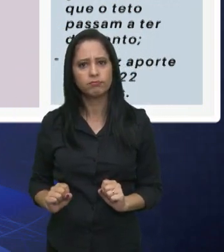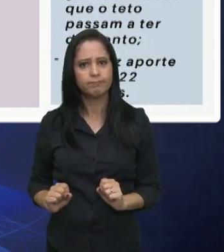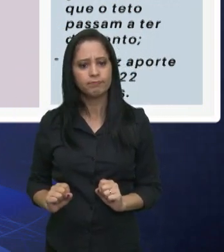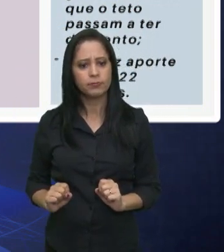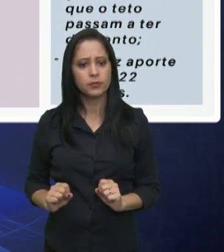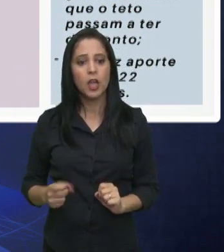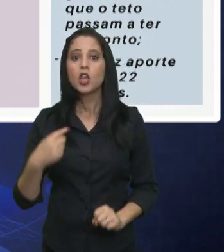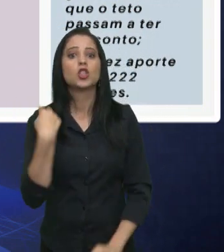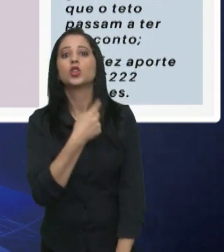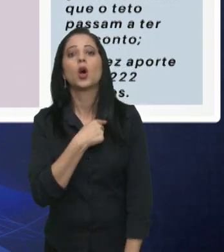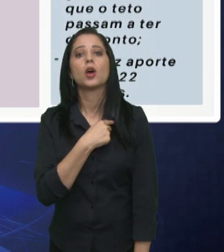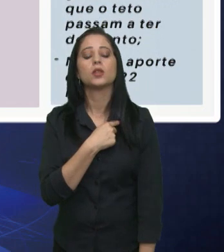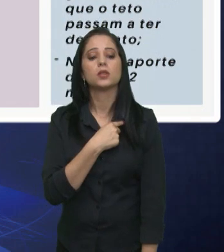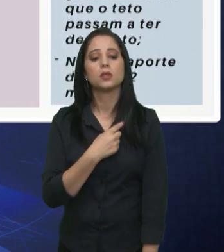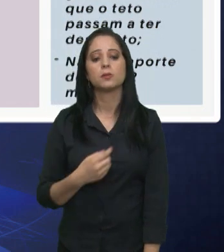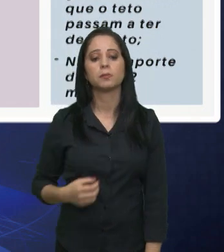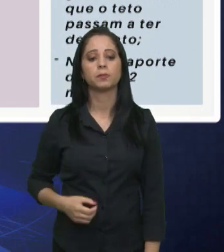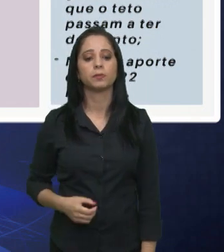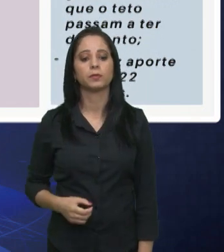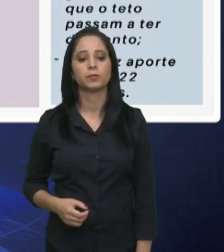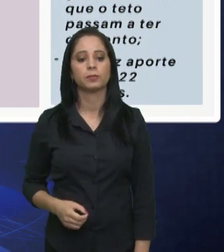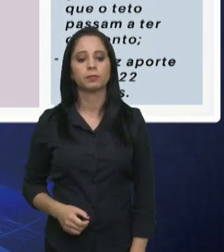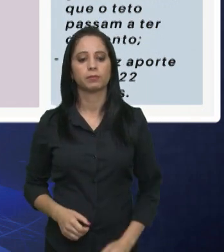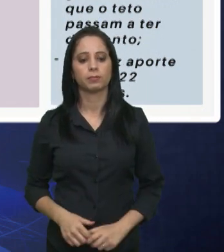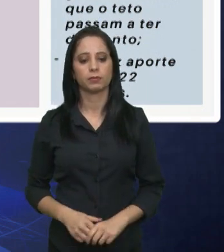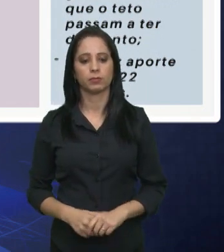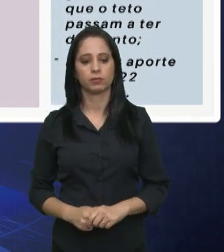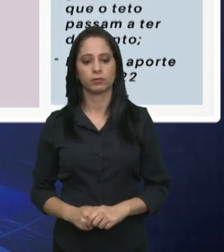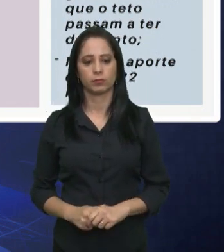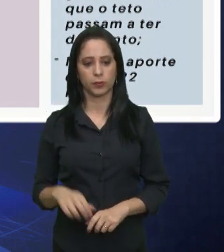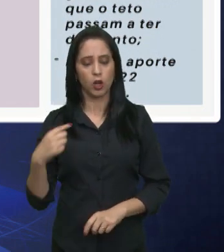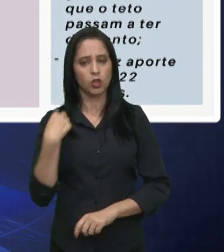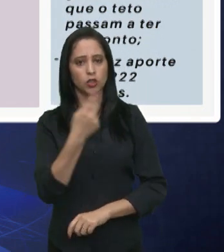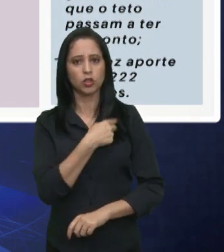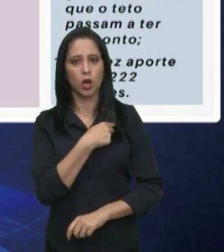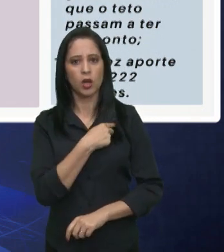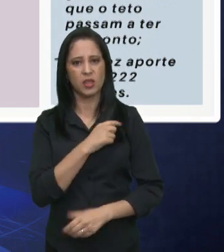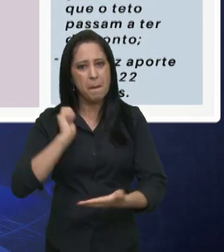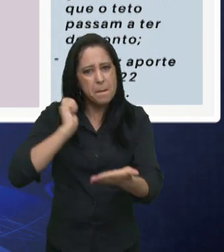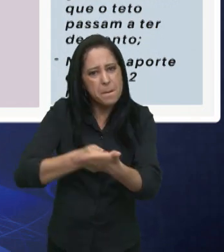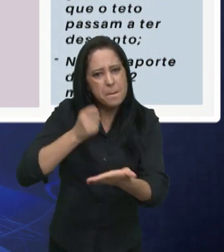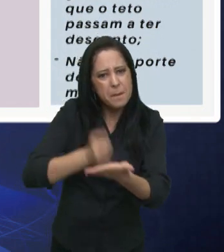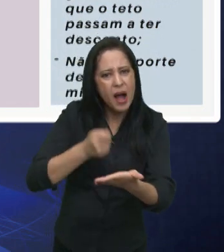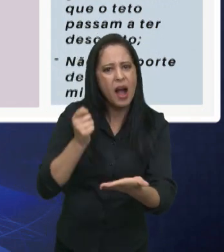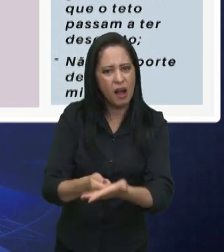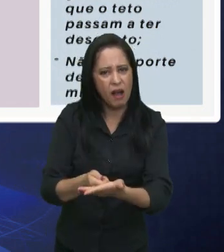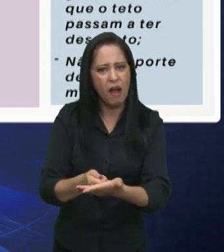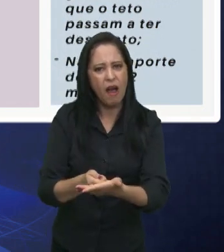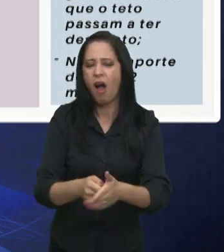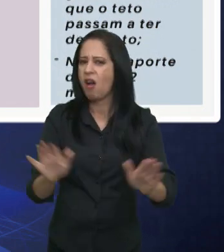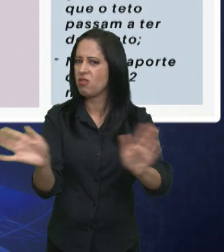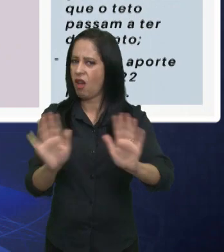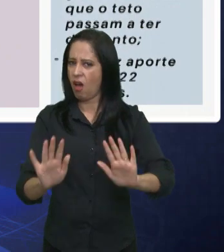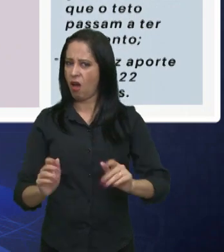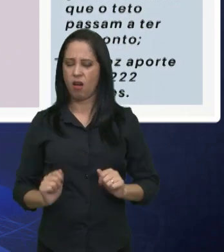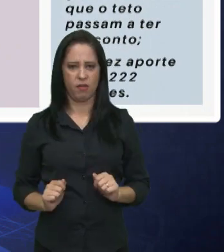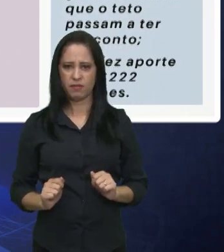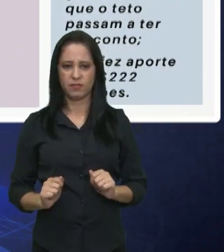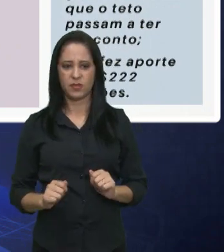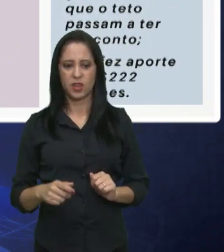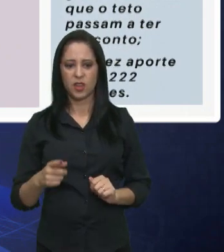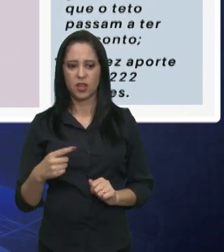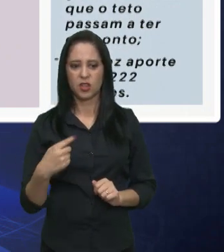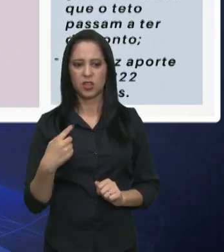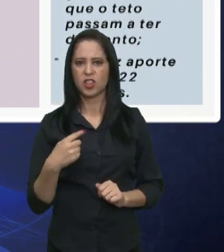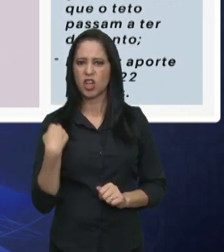e se não somos culpados, não somos nós que devemos pagar com essa reforma cruel. Não somos nós